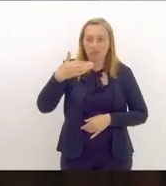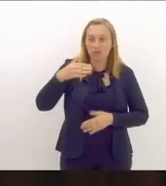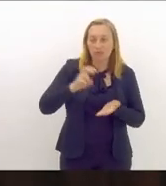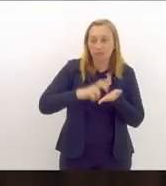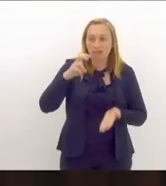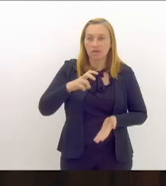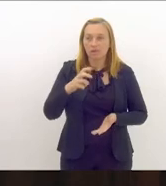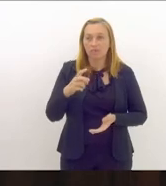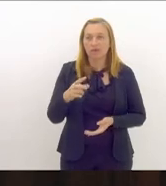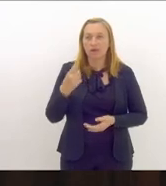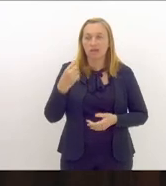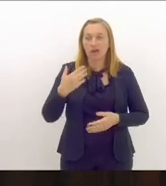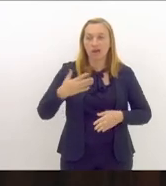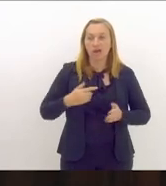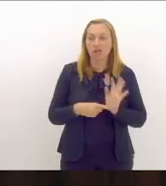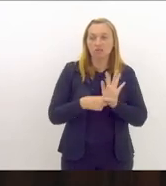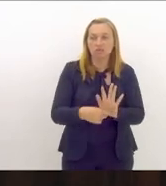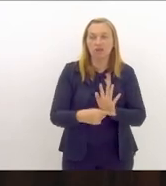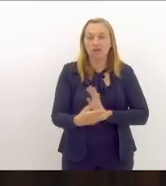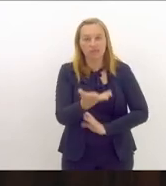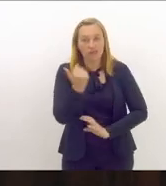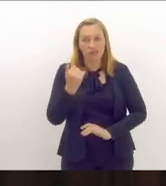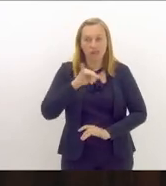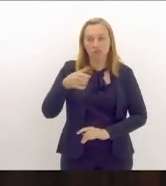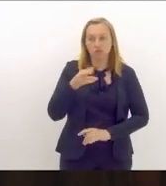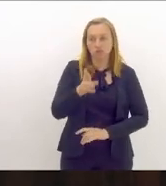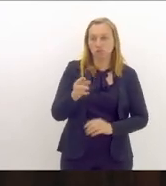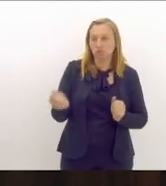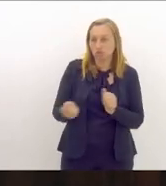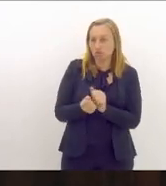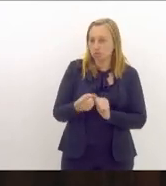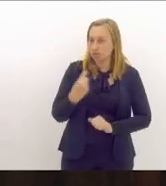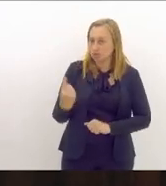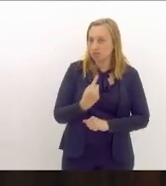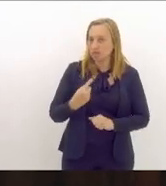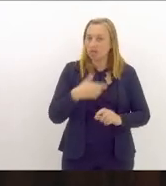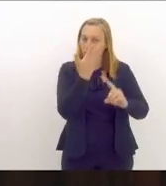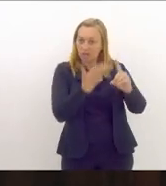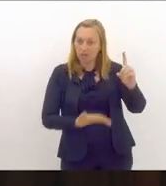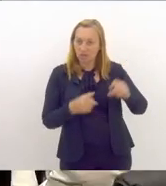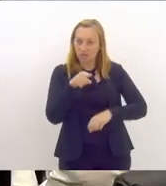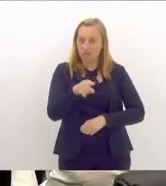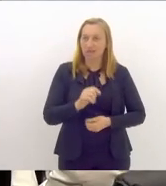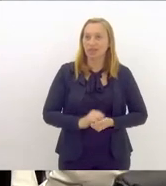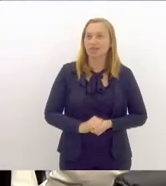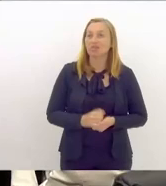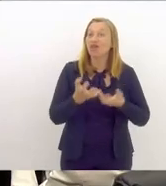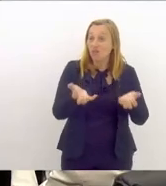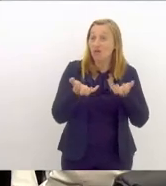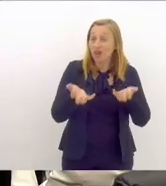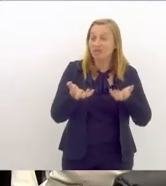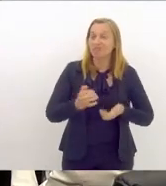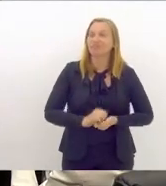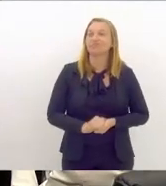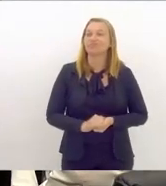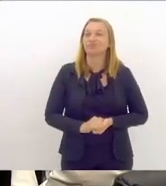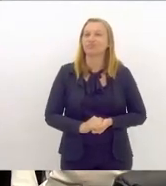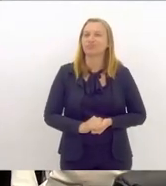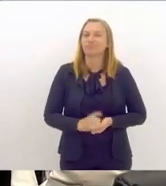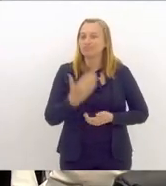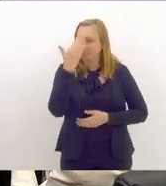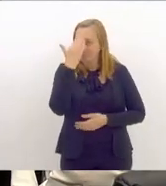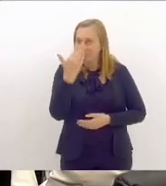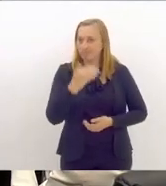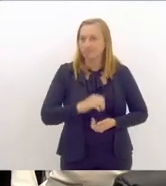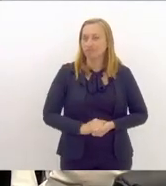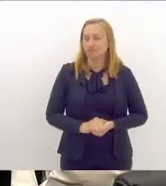lida diária. Vem cá, Juninho, fica aqui ao nosso lado que já nós vamos homenageá-lo. Eu quero agradecer